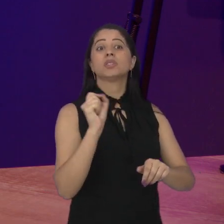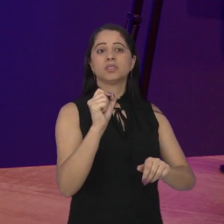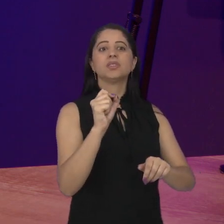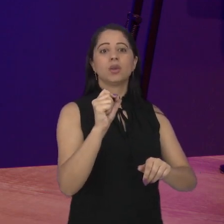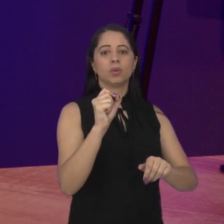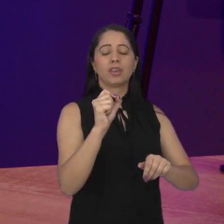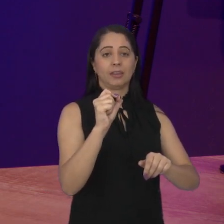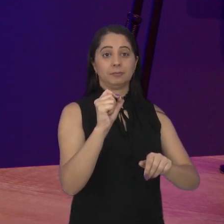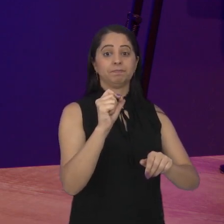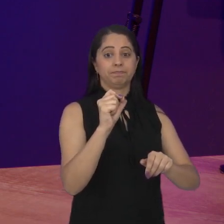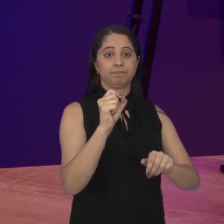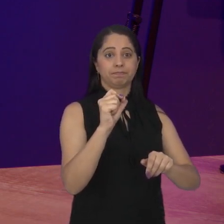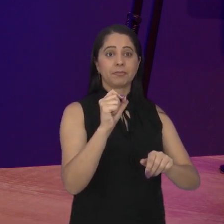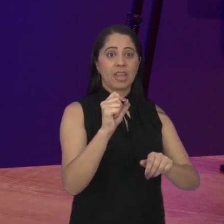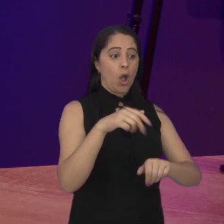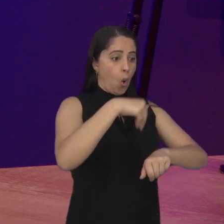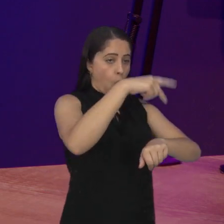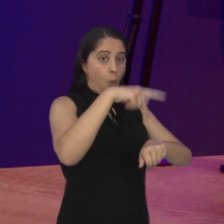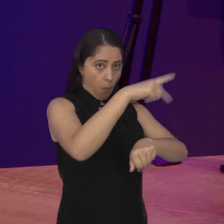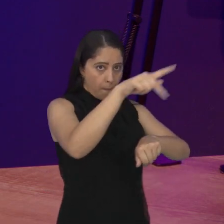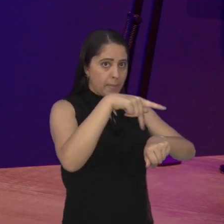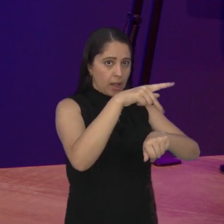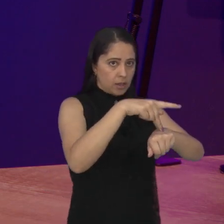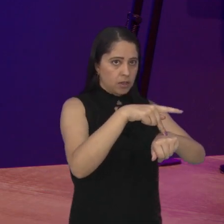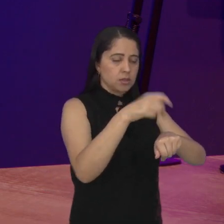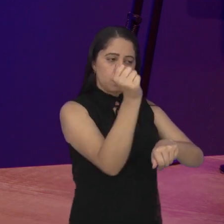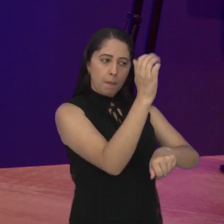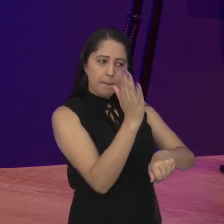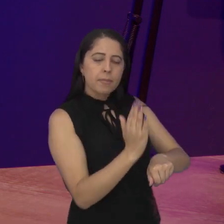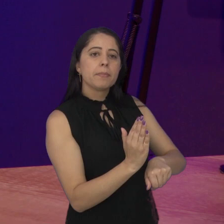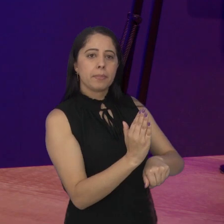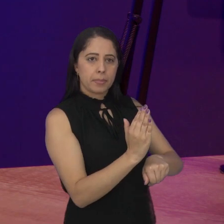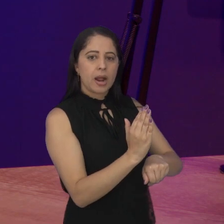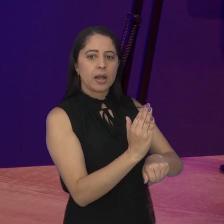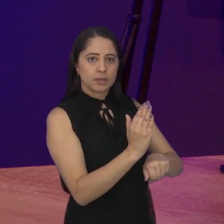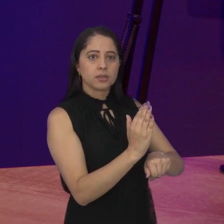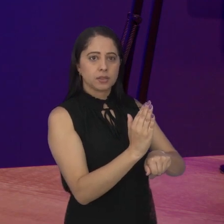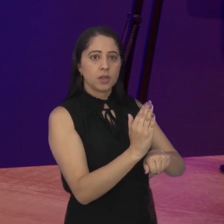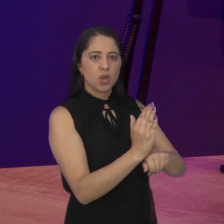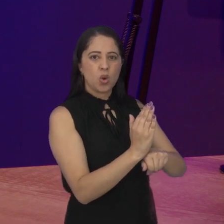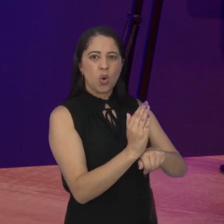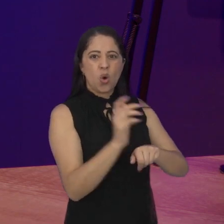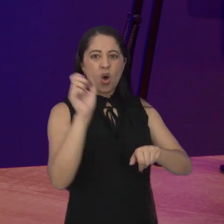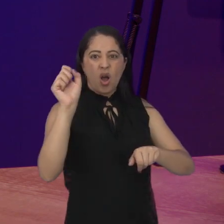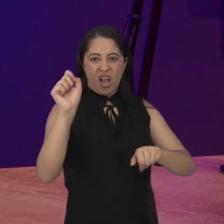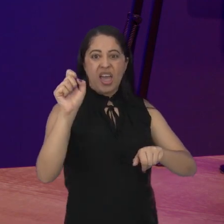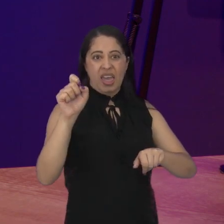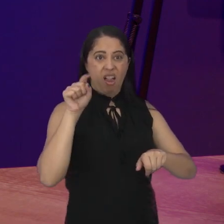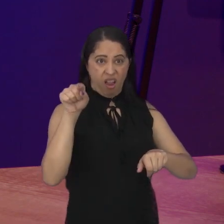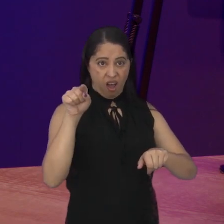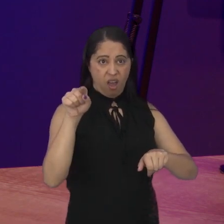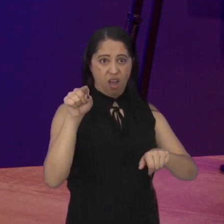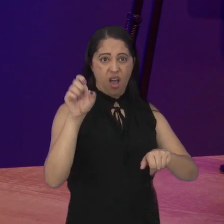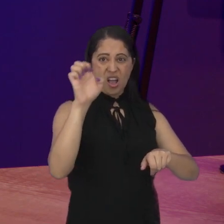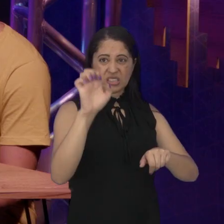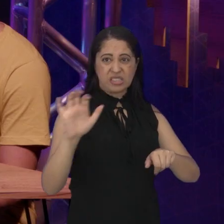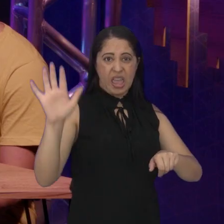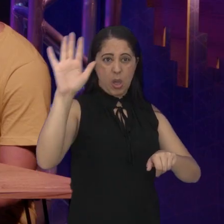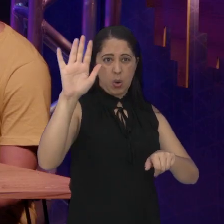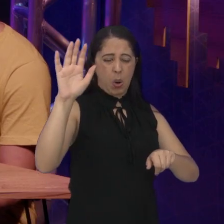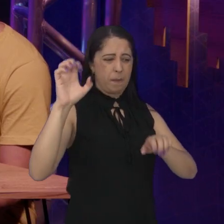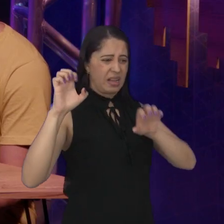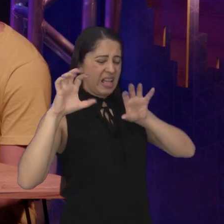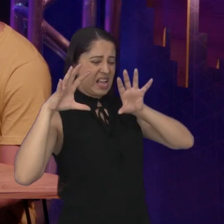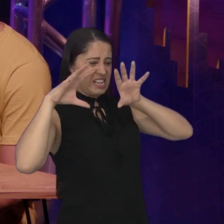então assim, a gente tinha a nossa população que foi quase dizimada, né? Os indígenas.